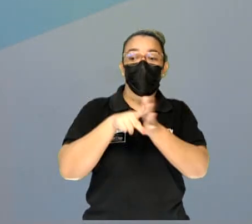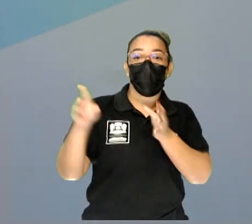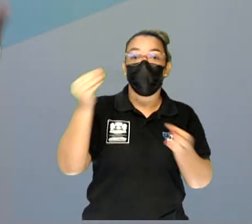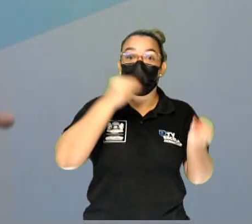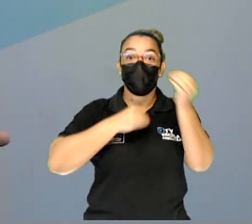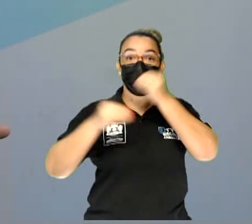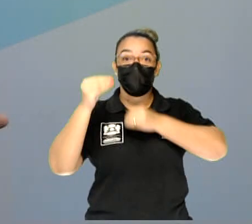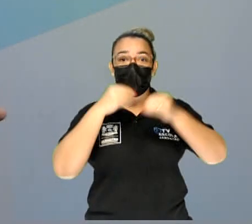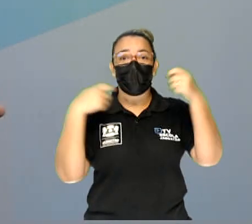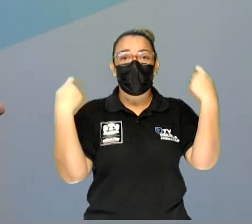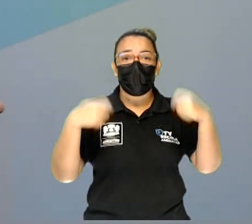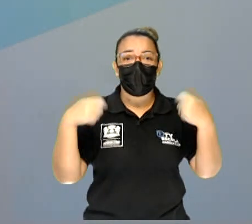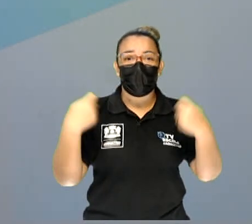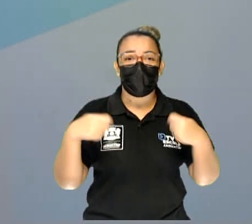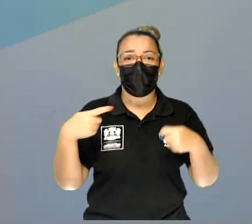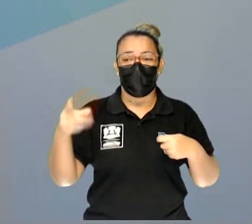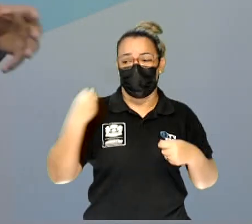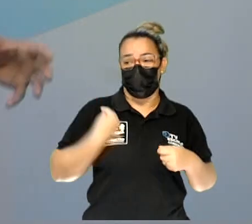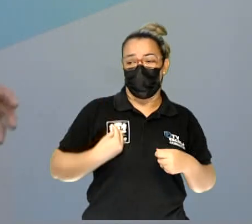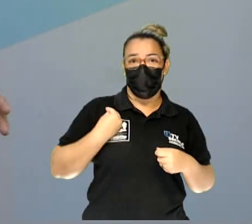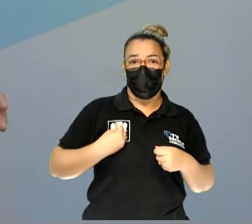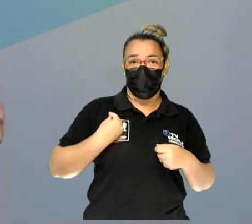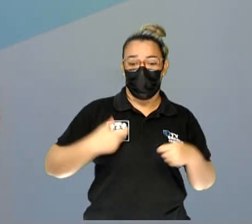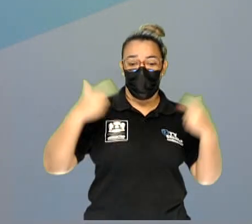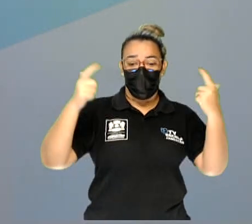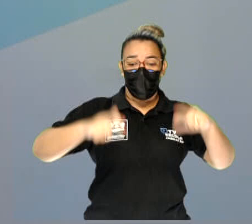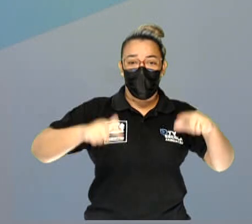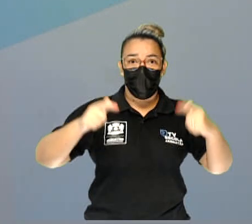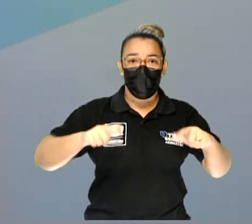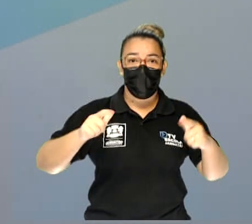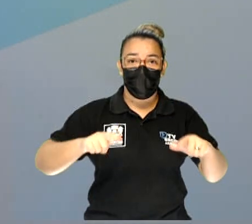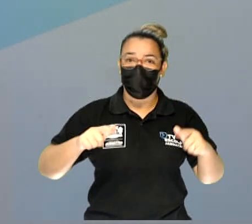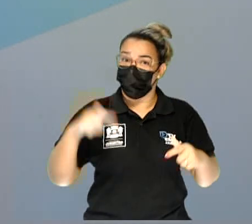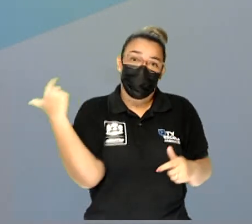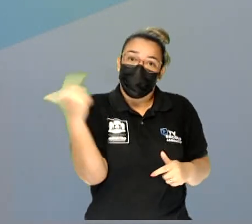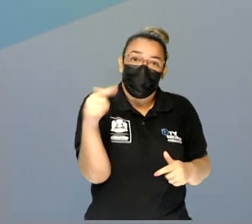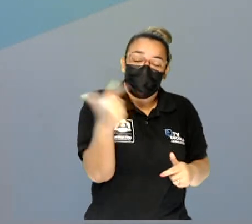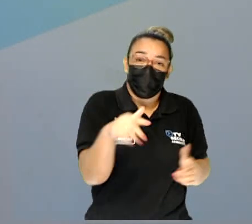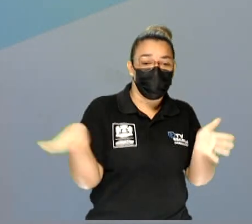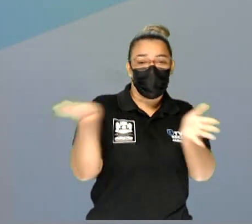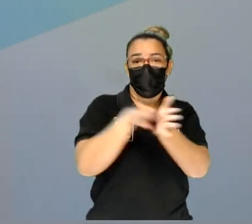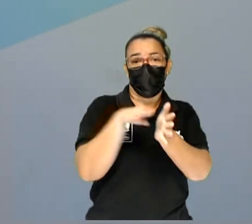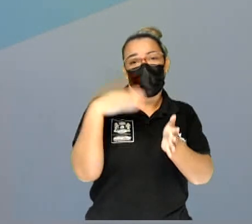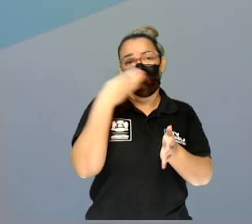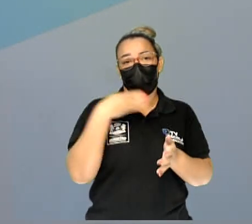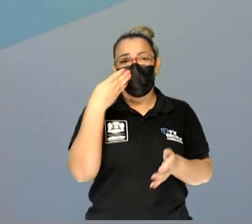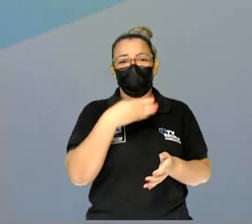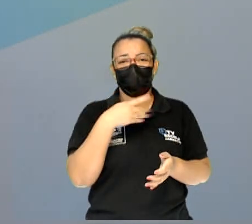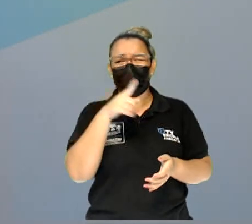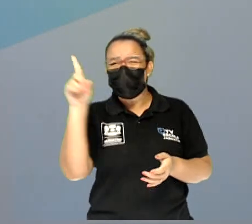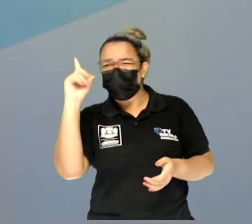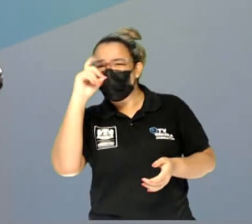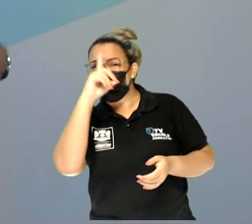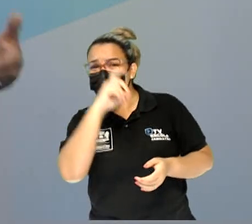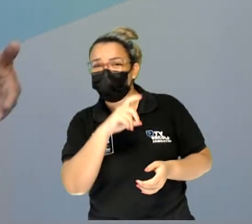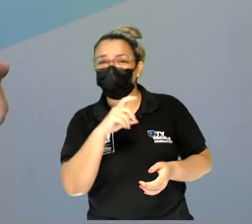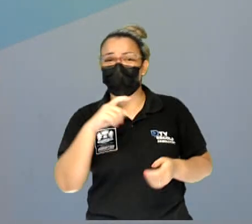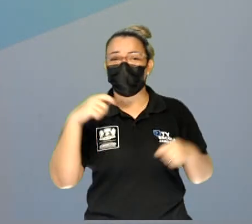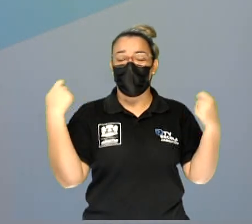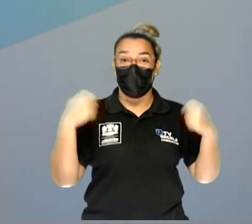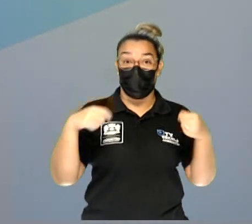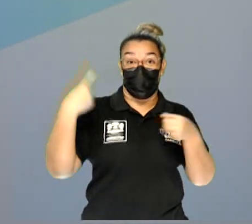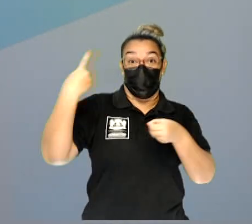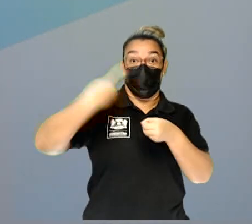que eles precisavam para poder sobreviver na região em que eles dominavam também não chegavam, eles passavam a sentir dificuldade e eles tinham que dominar o